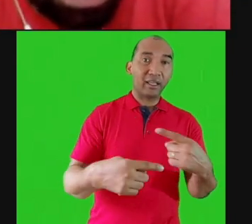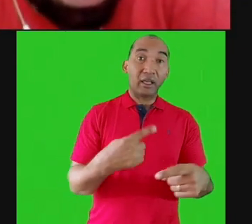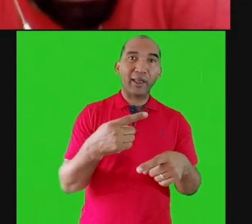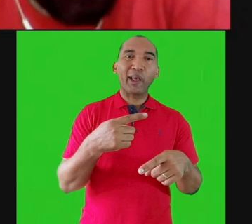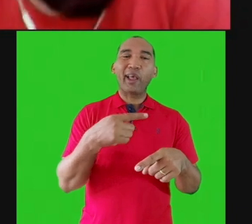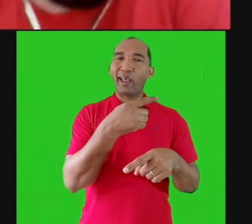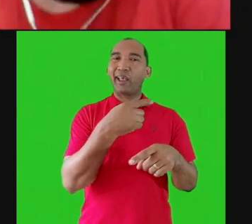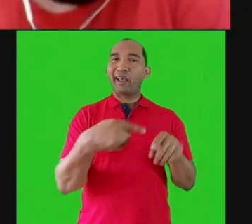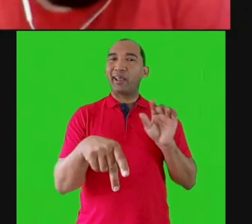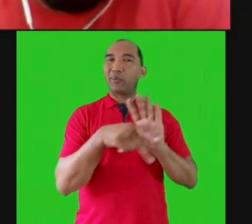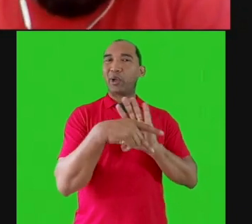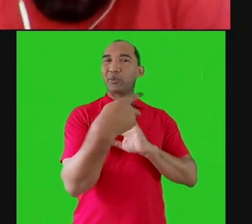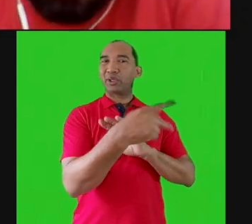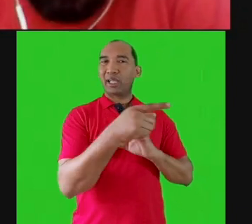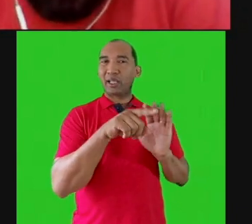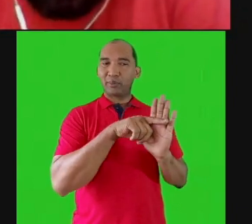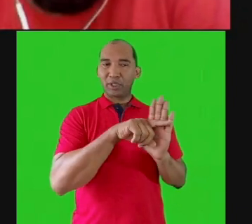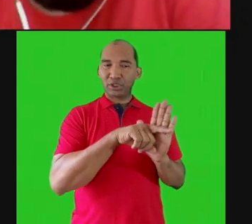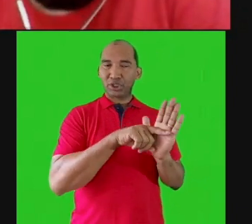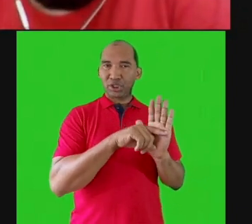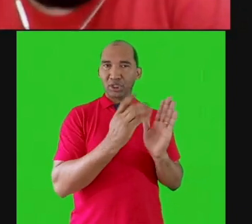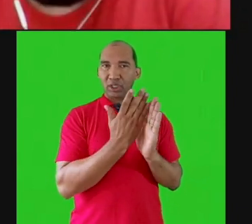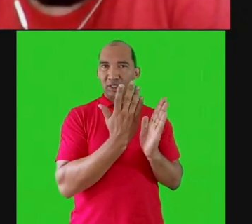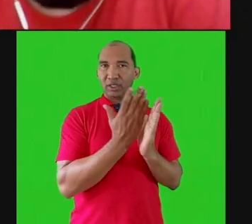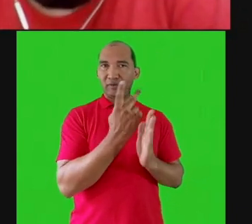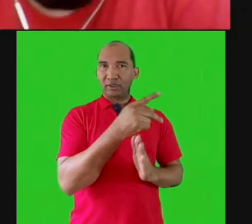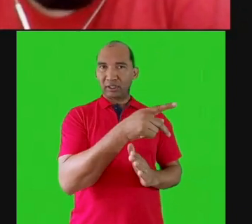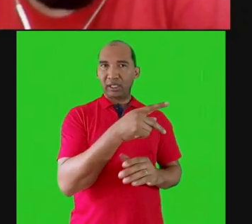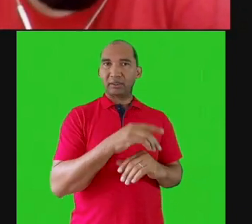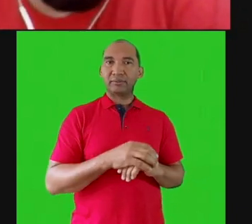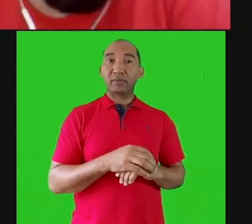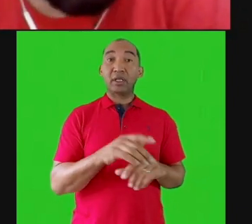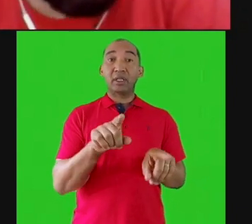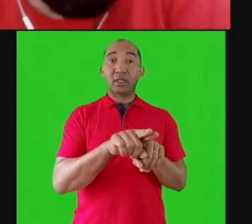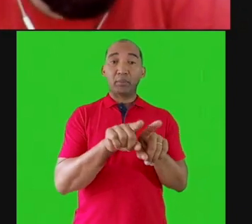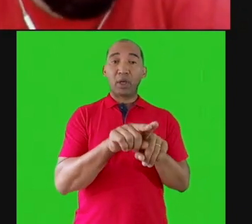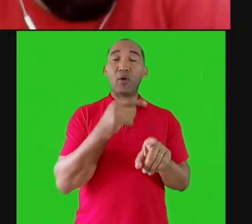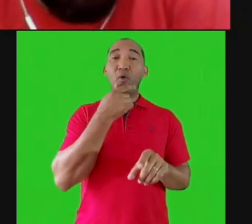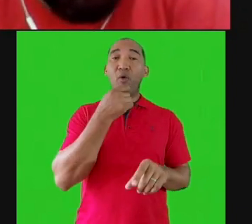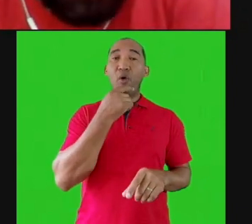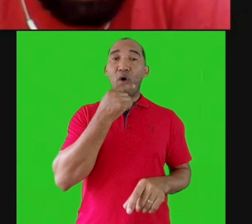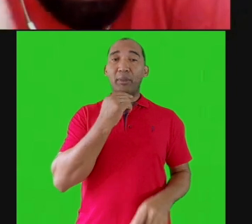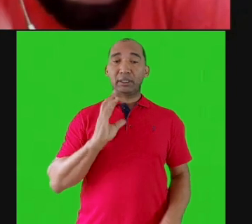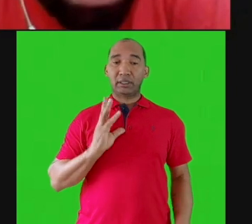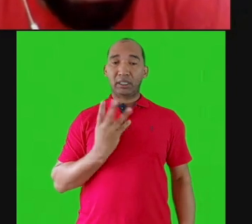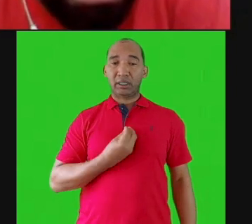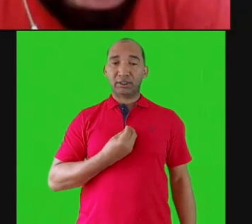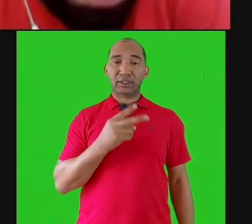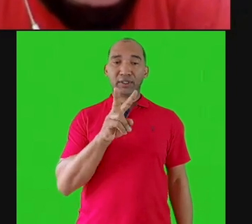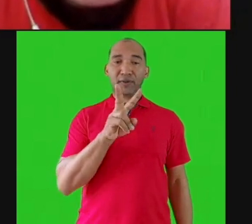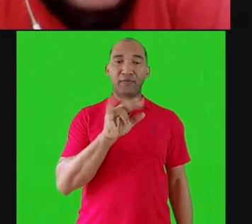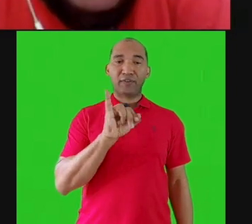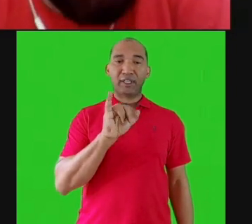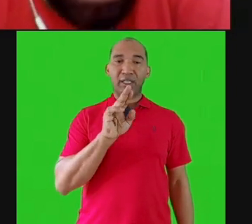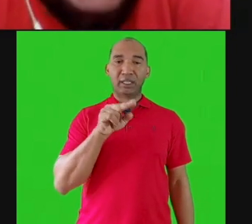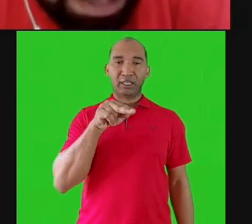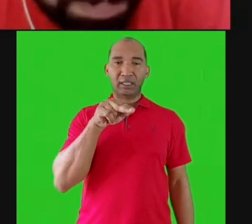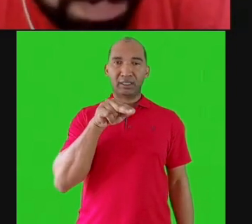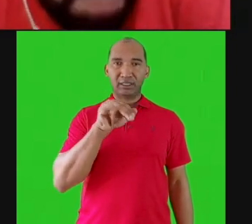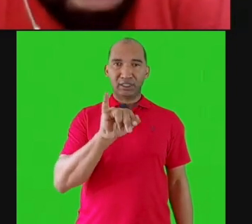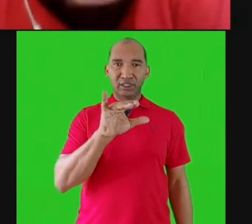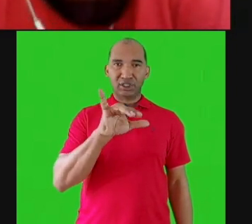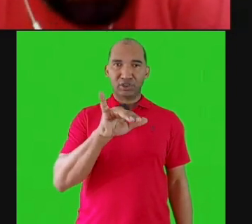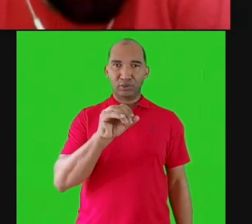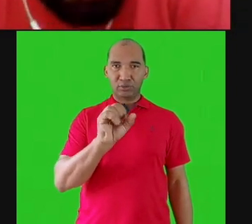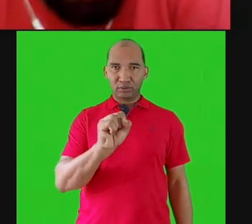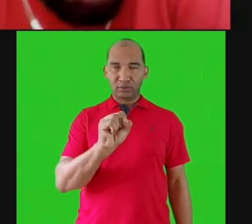filme que ela traz, como a gente trouxe o Vinícius, que é um homem trans aqui do Rio, que fez uma animação muito fofa, um trabalho infantil, um filme infantil chamado A Meia,